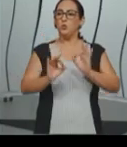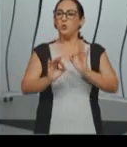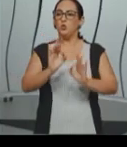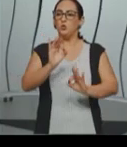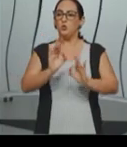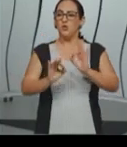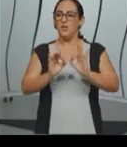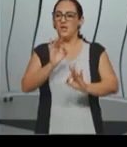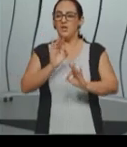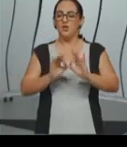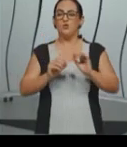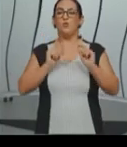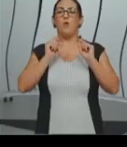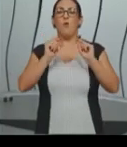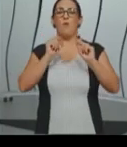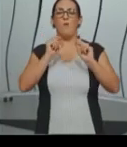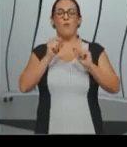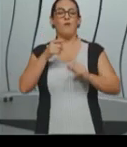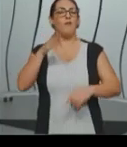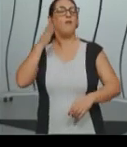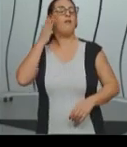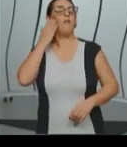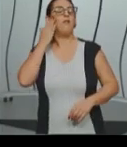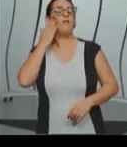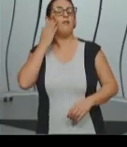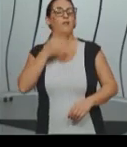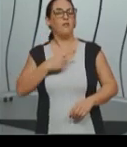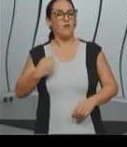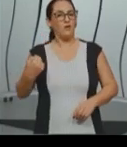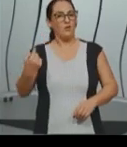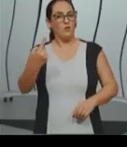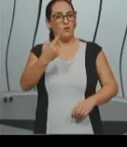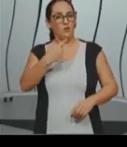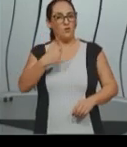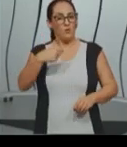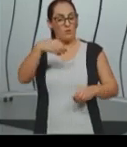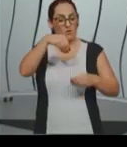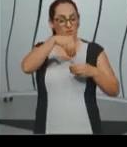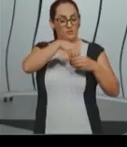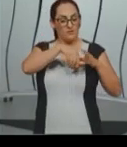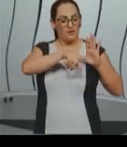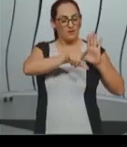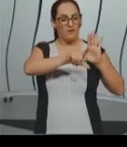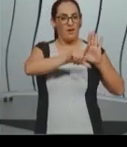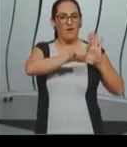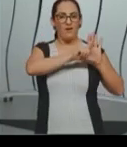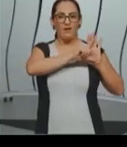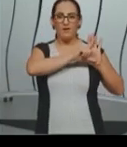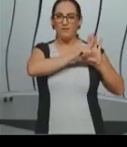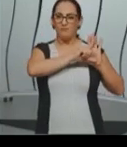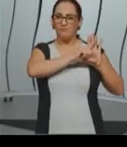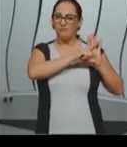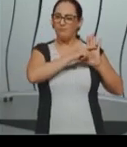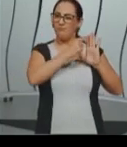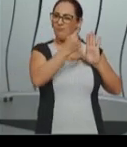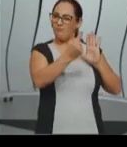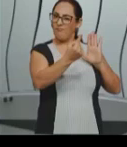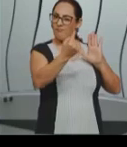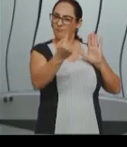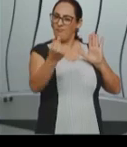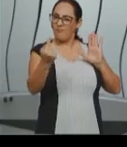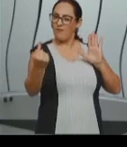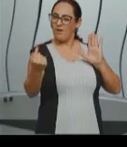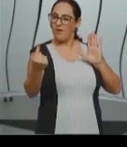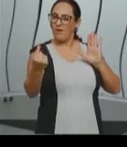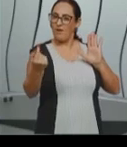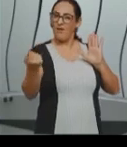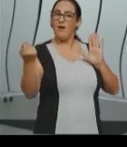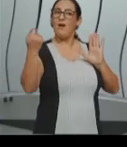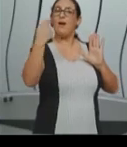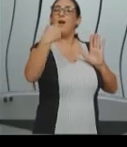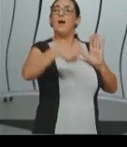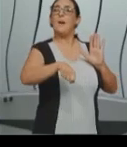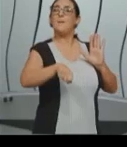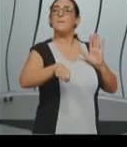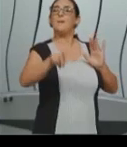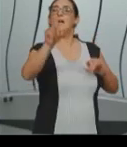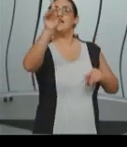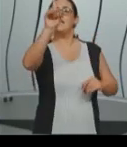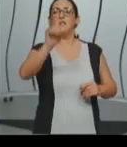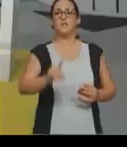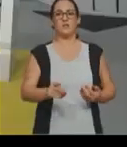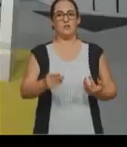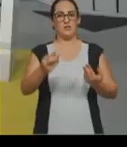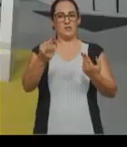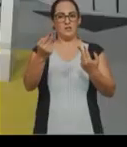né, dentro da lei, possuidores dos mesmos direitos, né, tratados da mesma forma, tendo